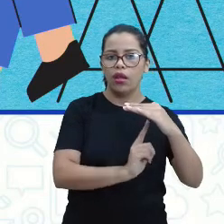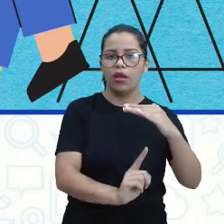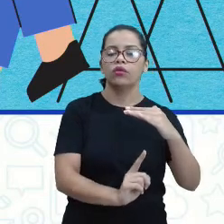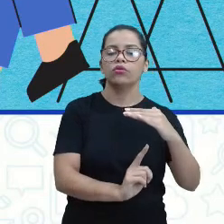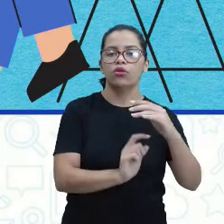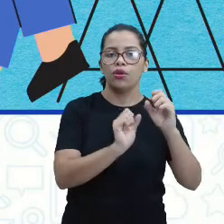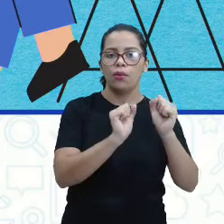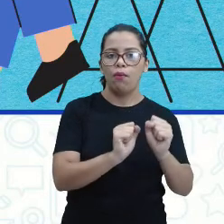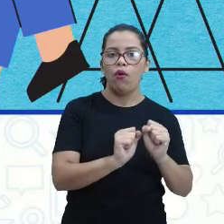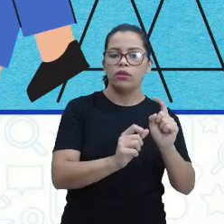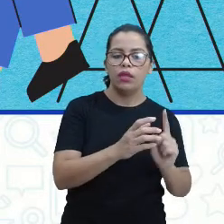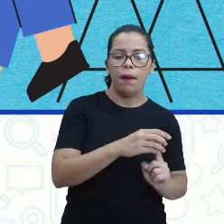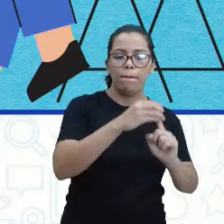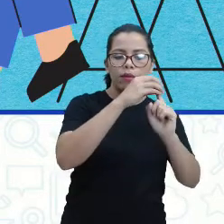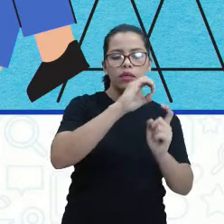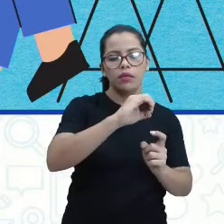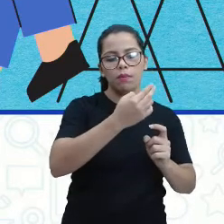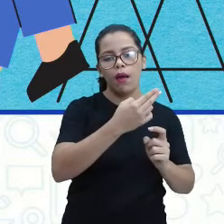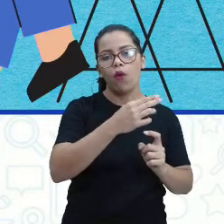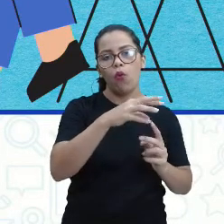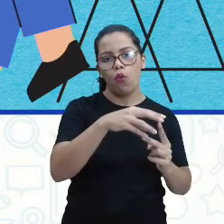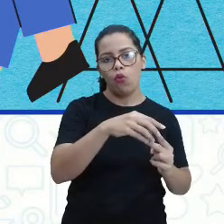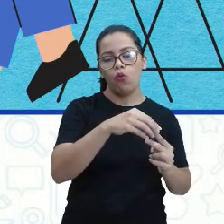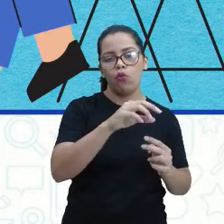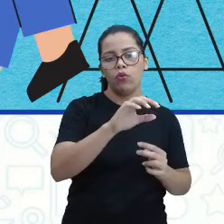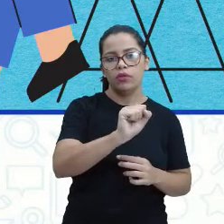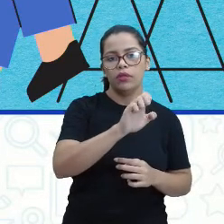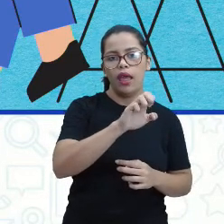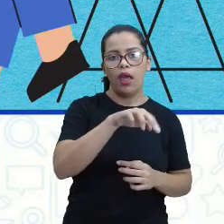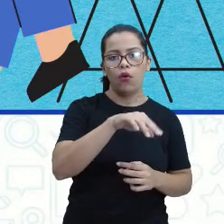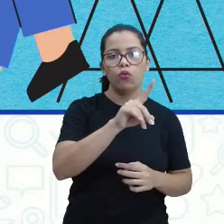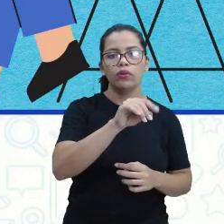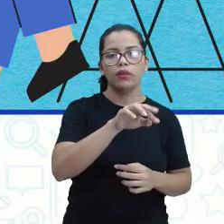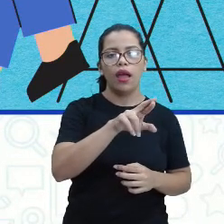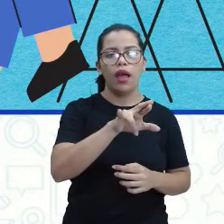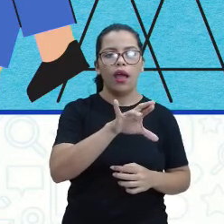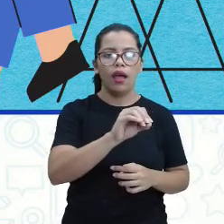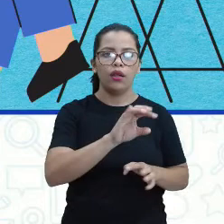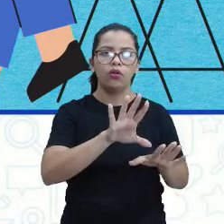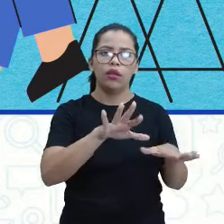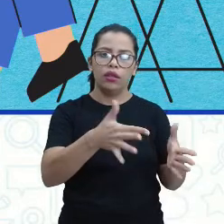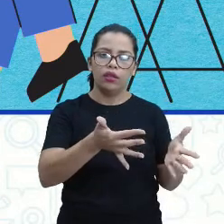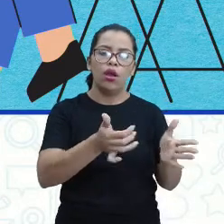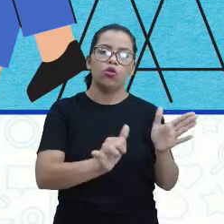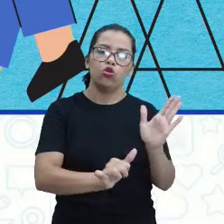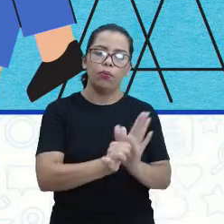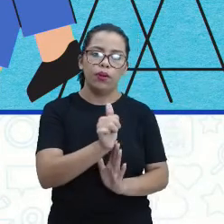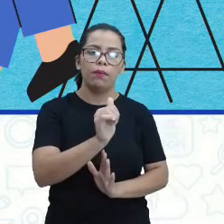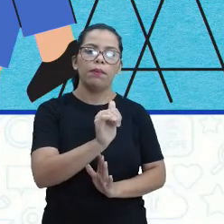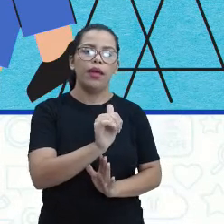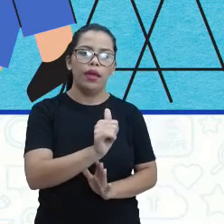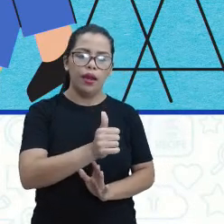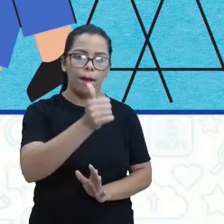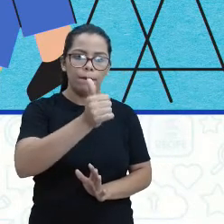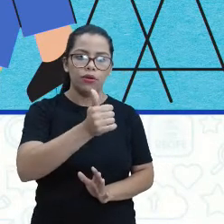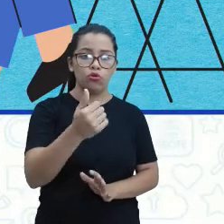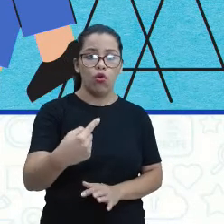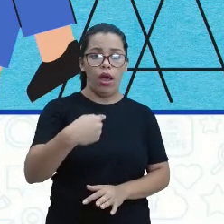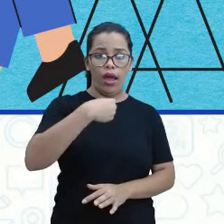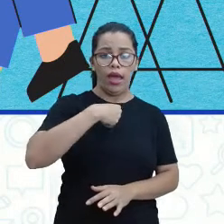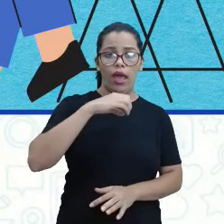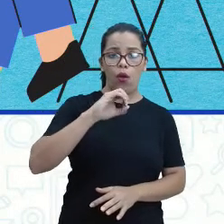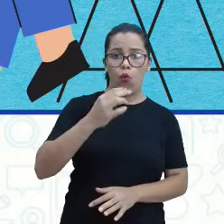Portanto, se o texto tiver esse tipo de narrador, a história será narrada em primeira pessoa do singular, eu, ou do